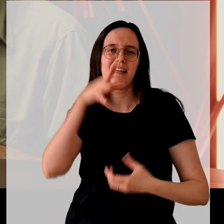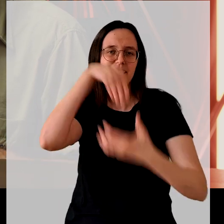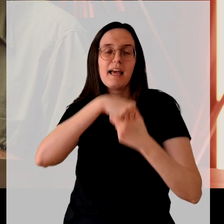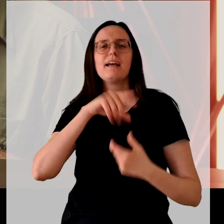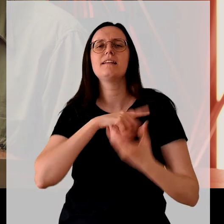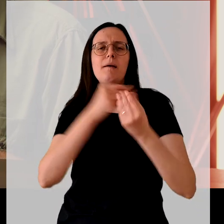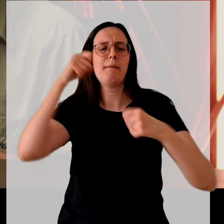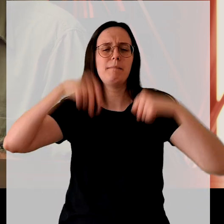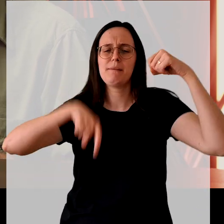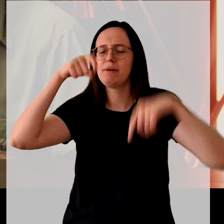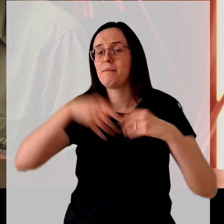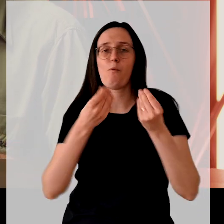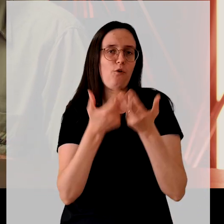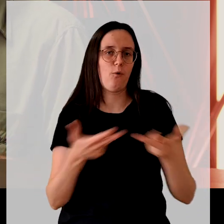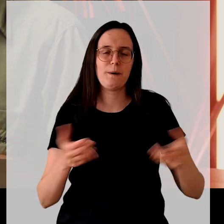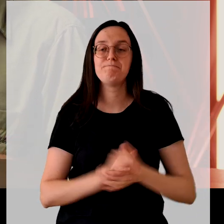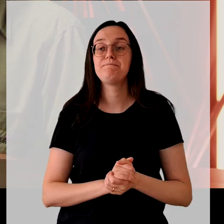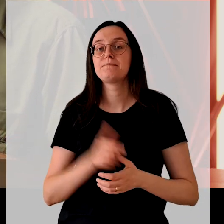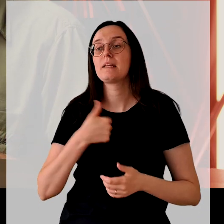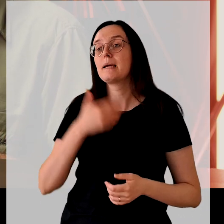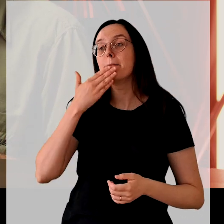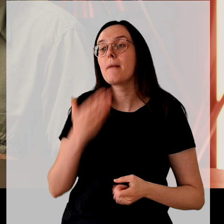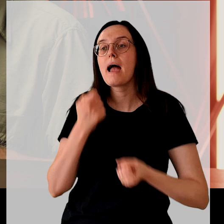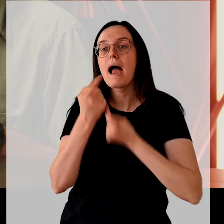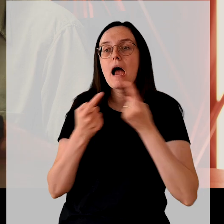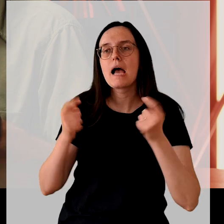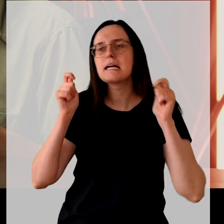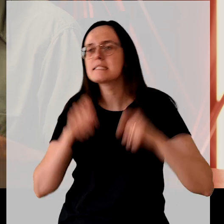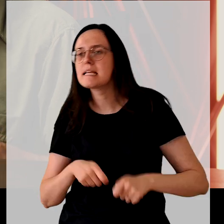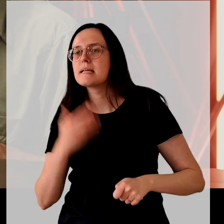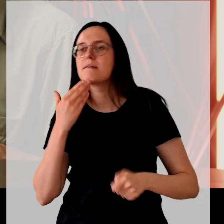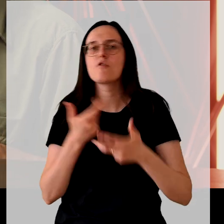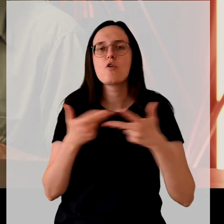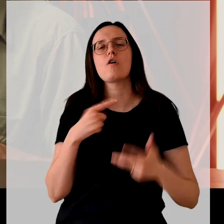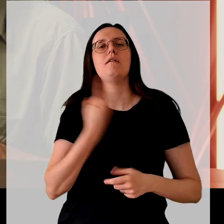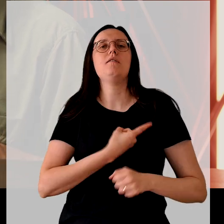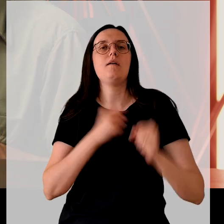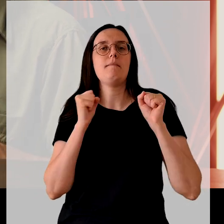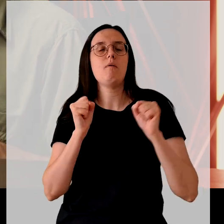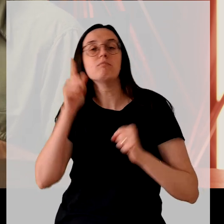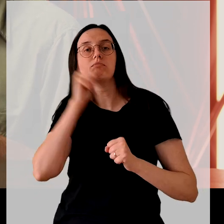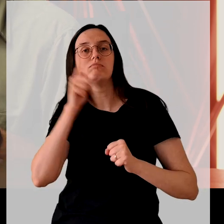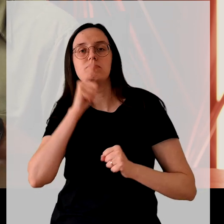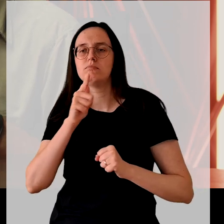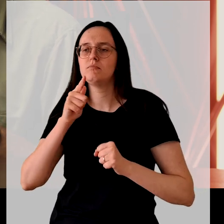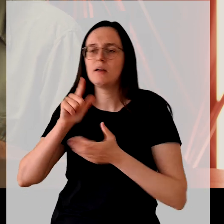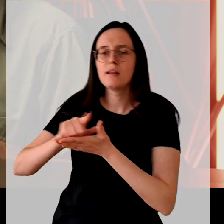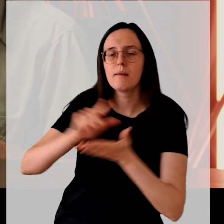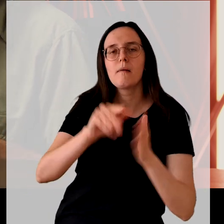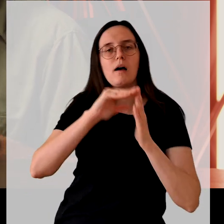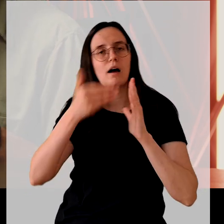dentro naquele túnel, e tinha muita goteira. Então, já pedi alguns consumíveis também para a gente conseguir